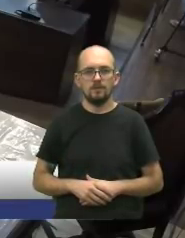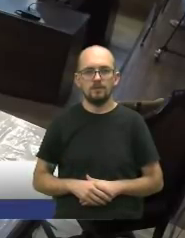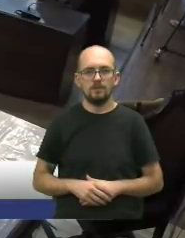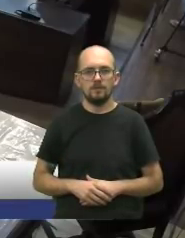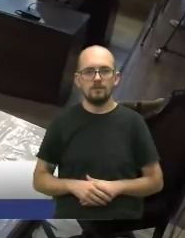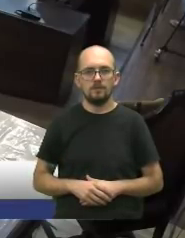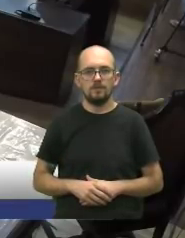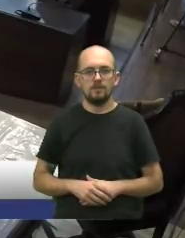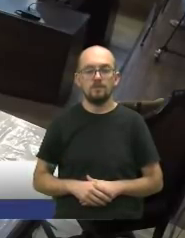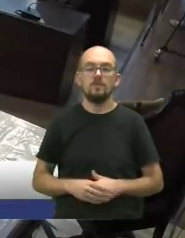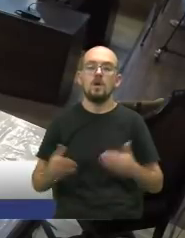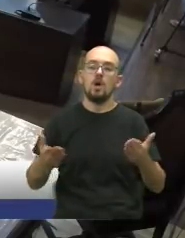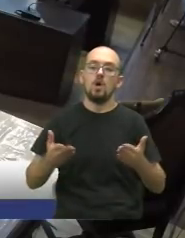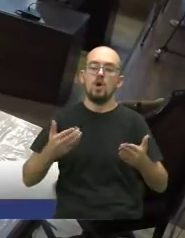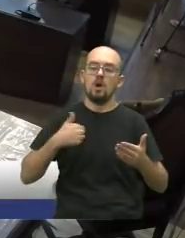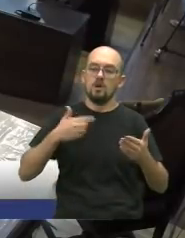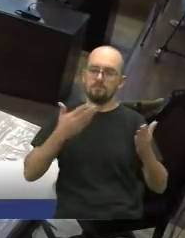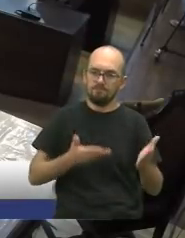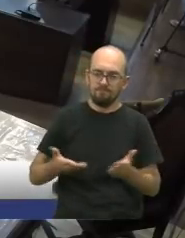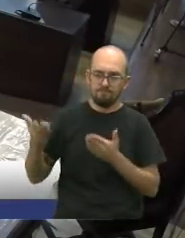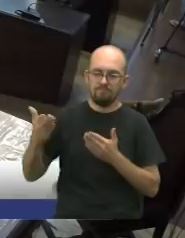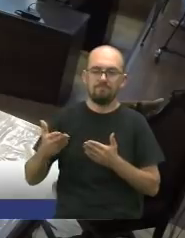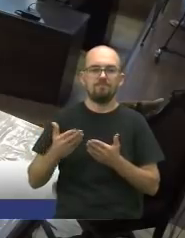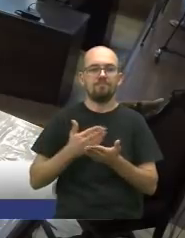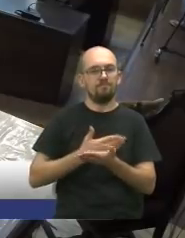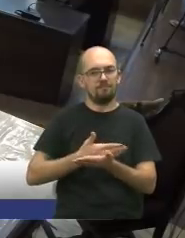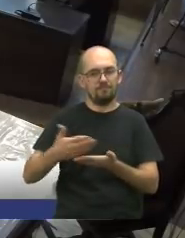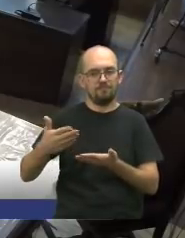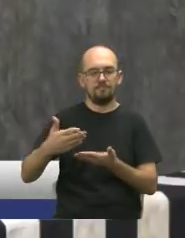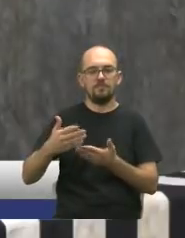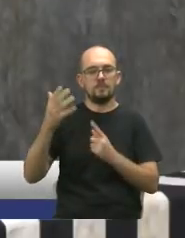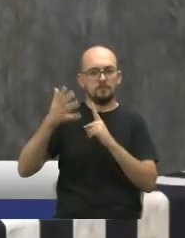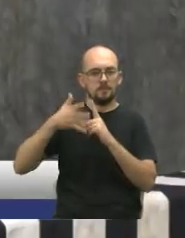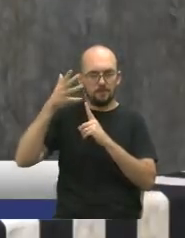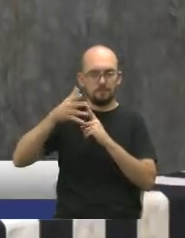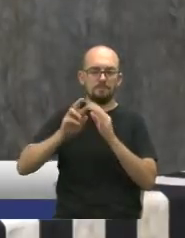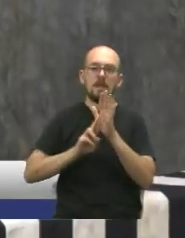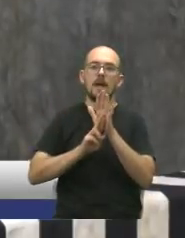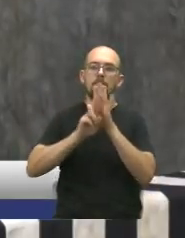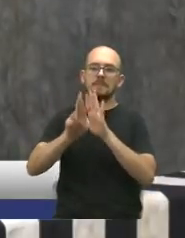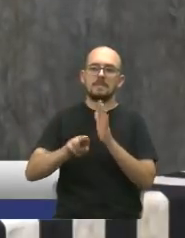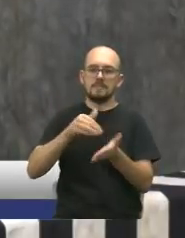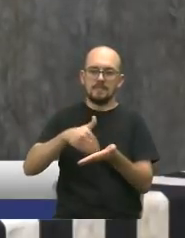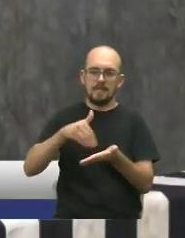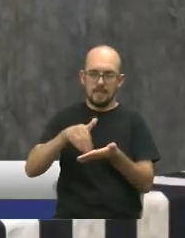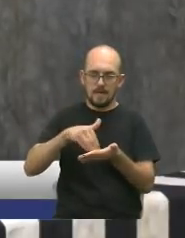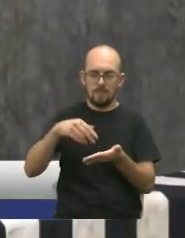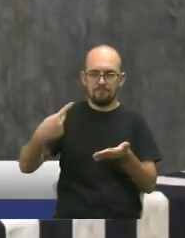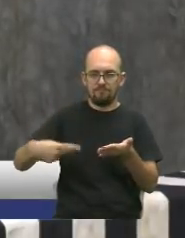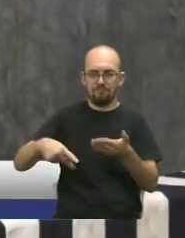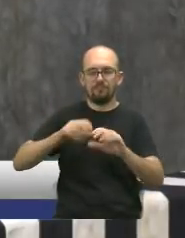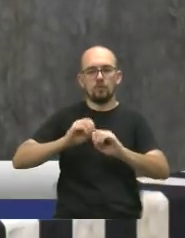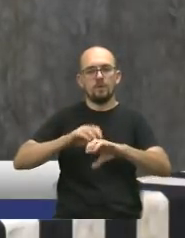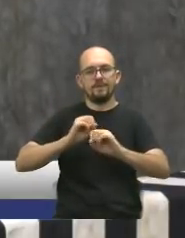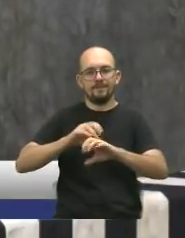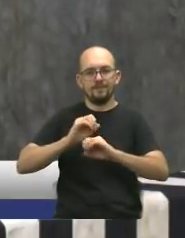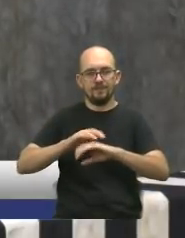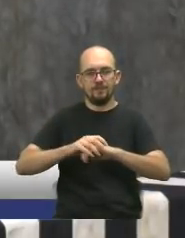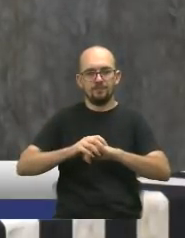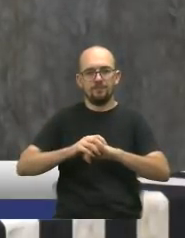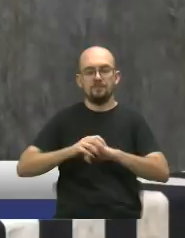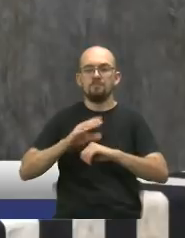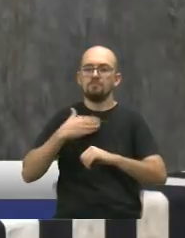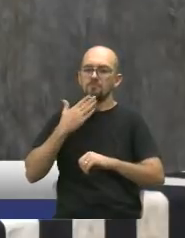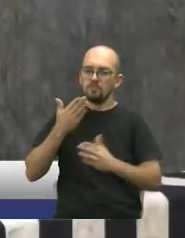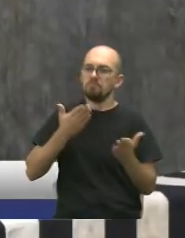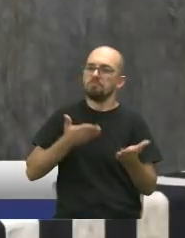Eu passo a palavra agora para fazer o seu pronunciamento, representando a secretária municipal de Educação. Eu passo